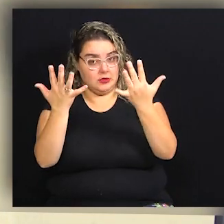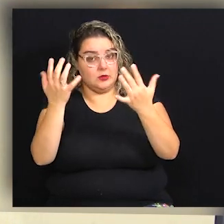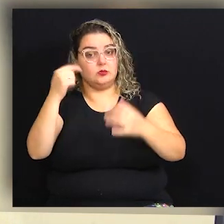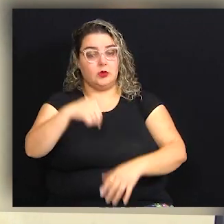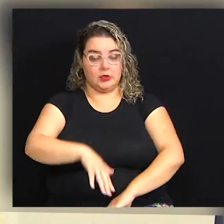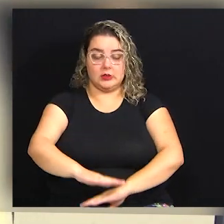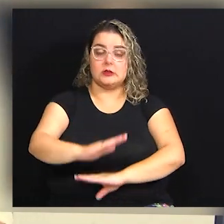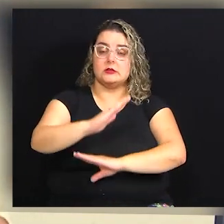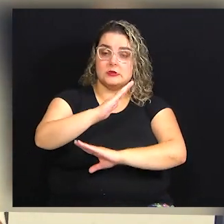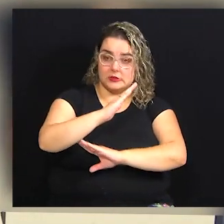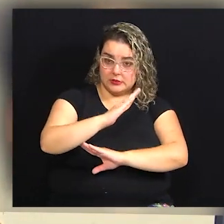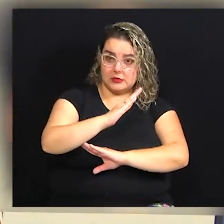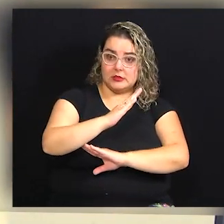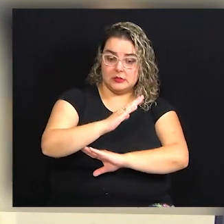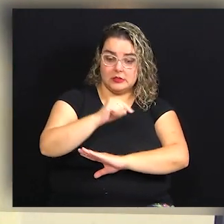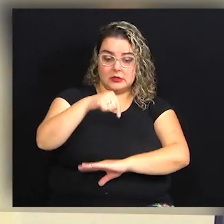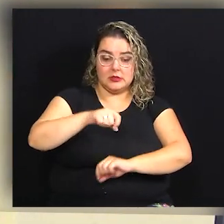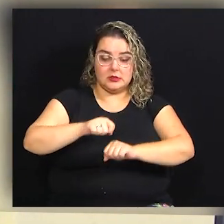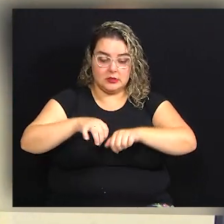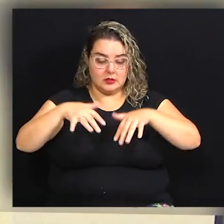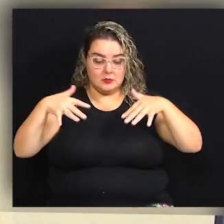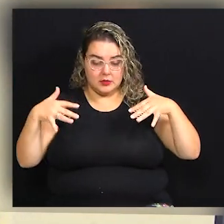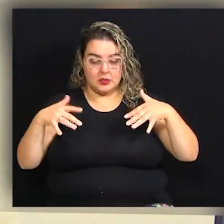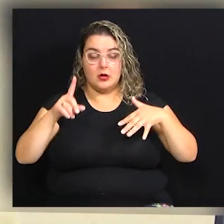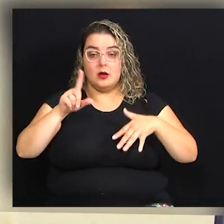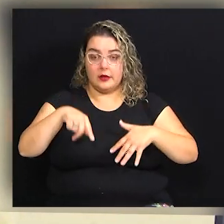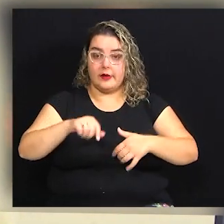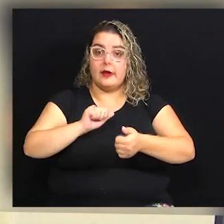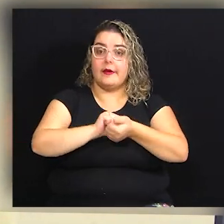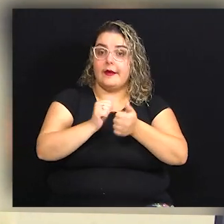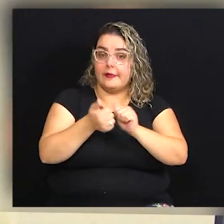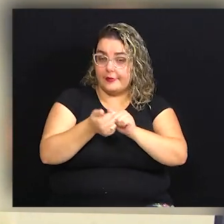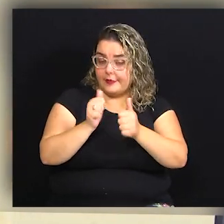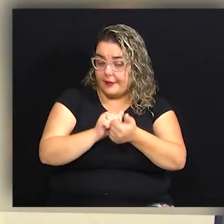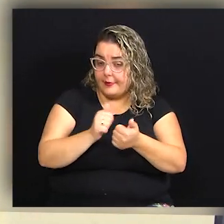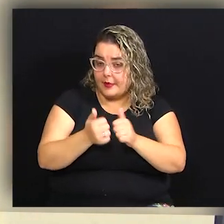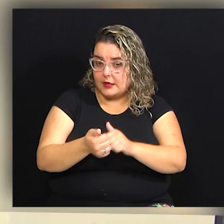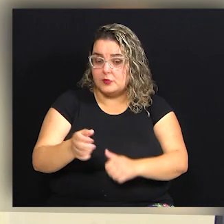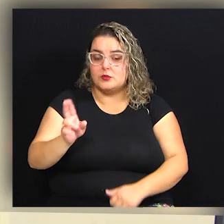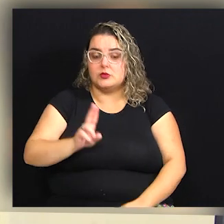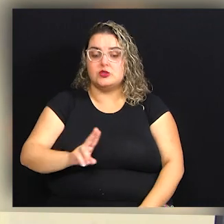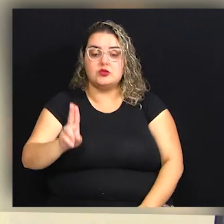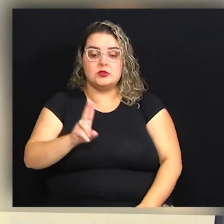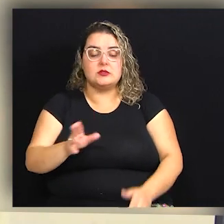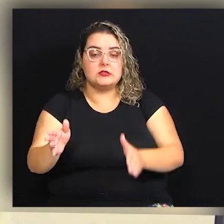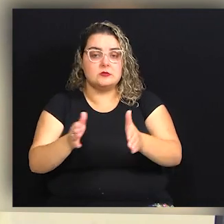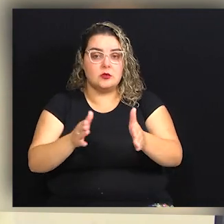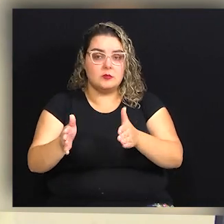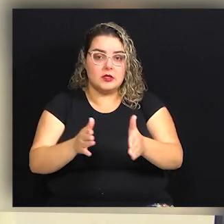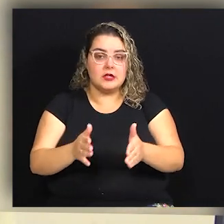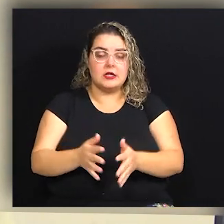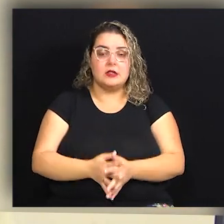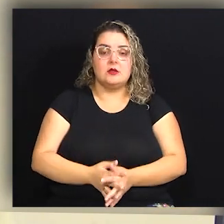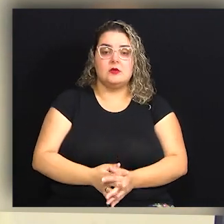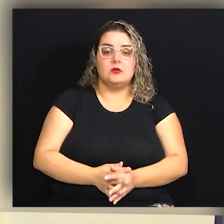evento aqui na Câmara Municipal, nesse plenário, que é um plenário que nós estamos utilizando